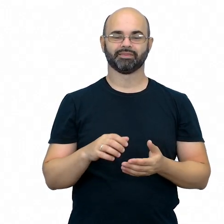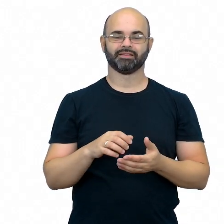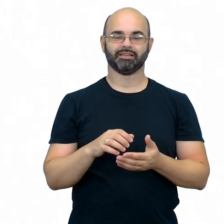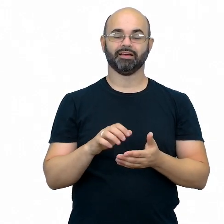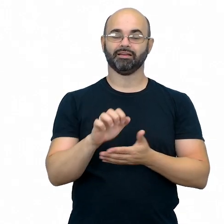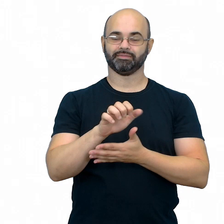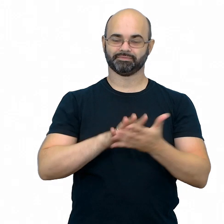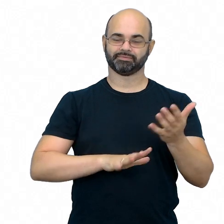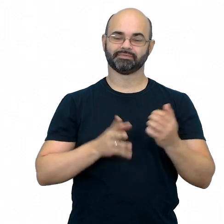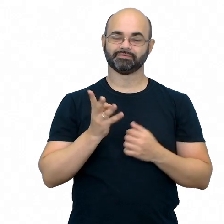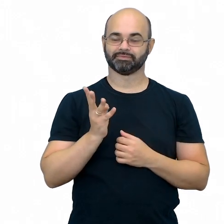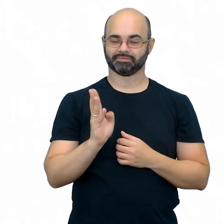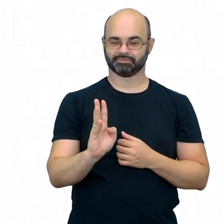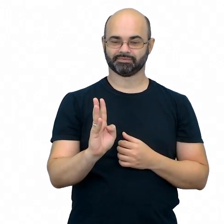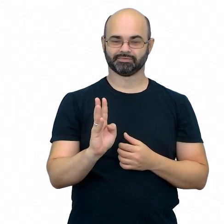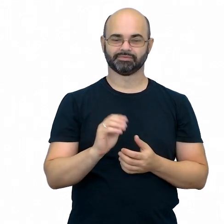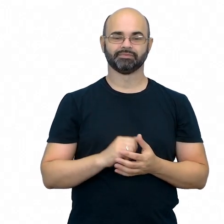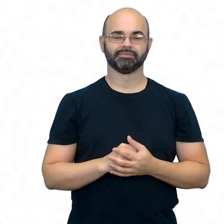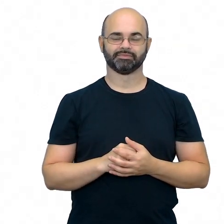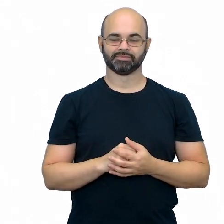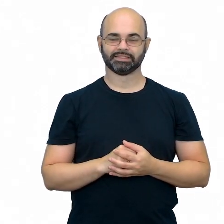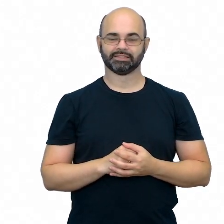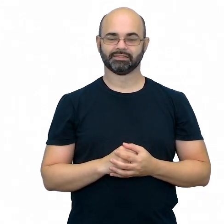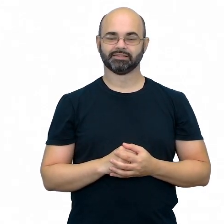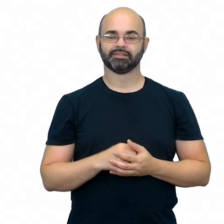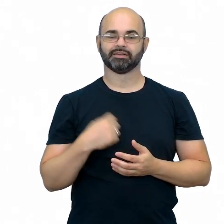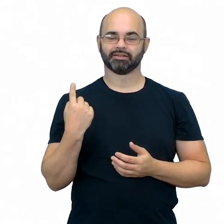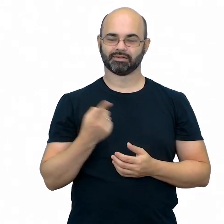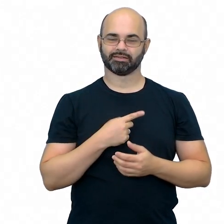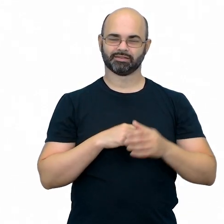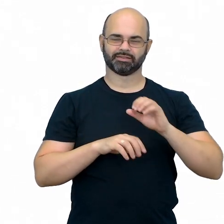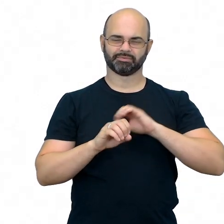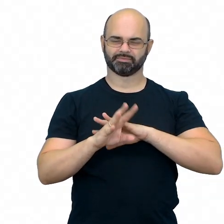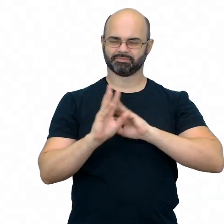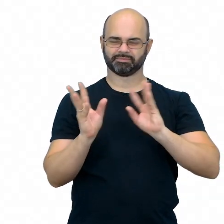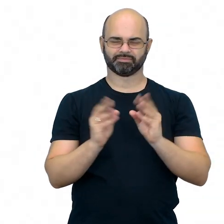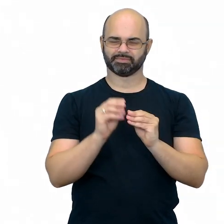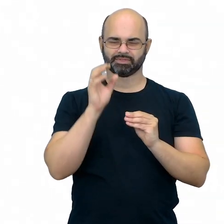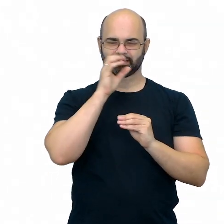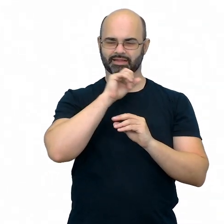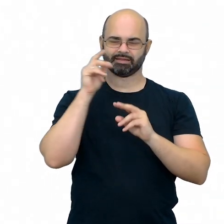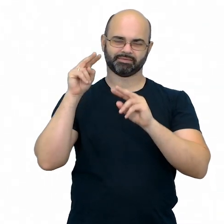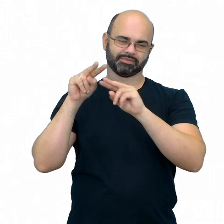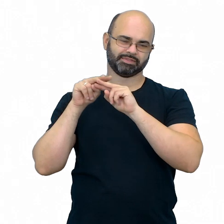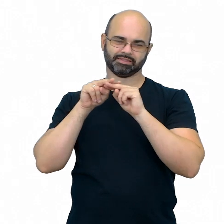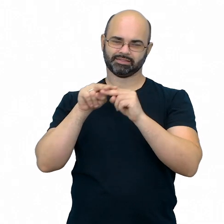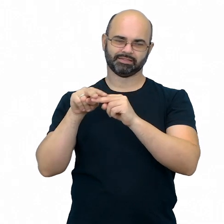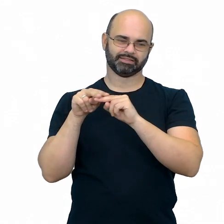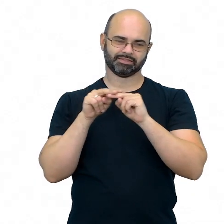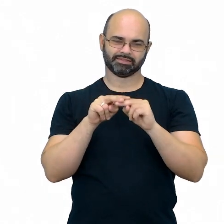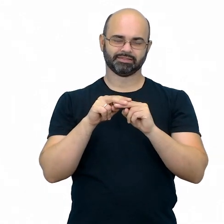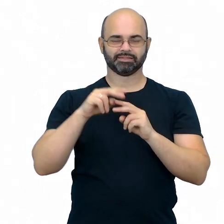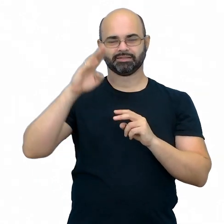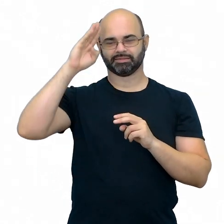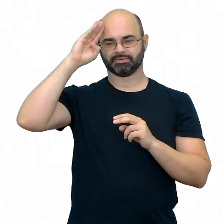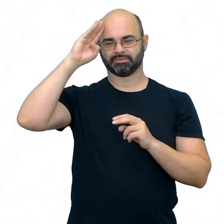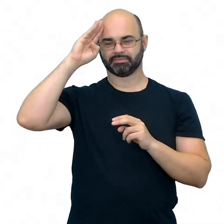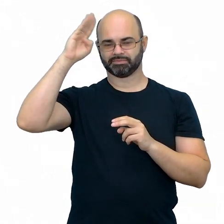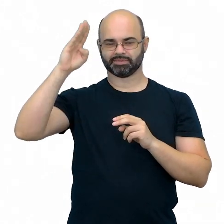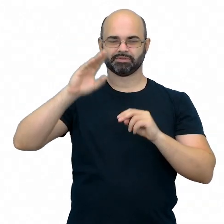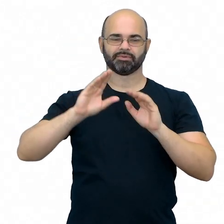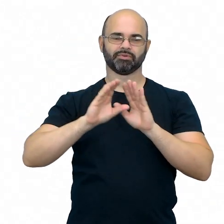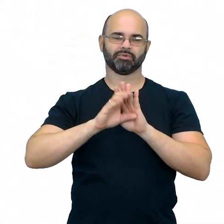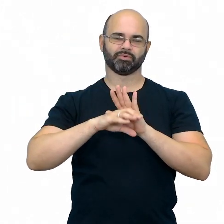volume 1 do material Aprender Sempre. Nós fizemos essa retomada que foi breve, né, sobre os principais ideais e os conceitos que foram